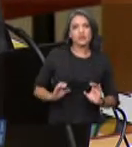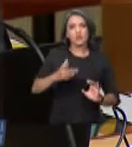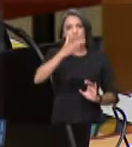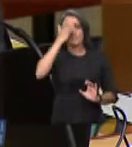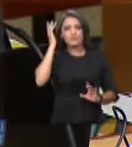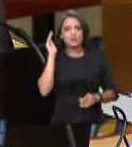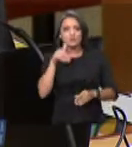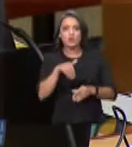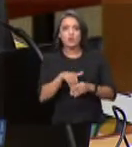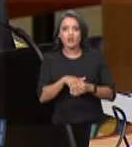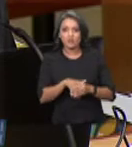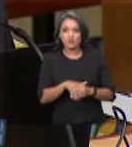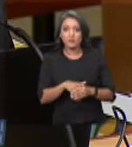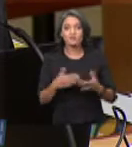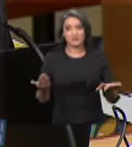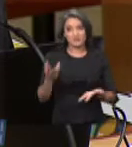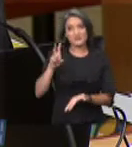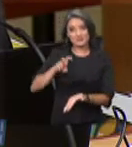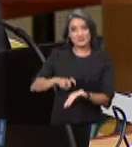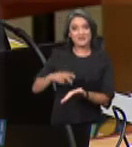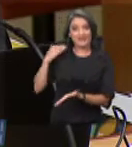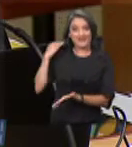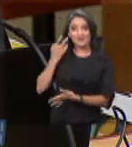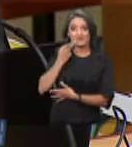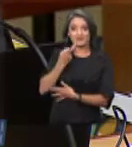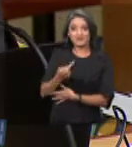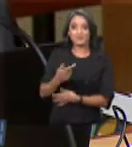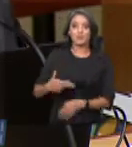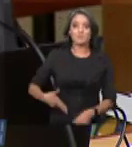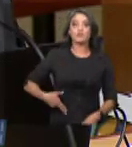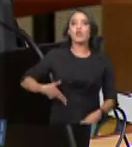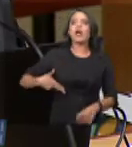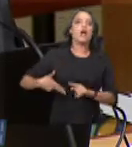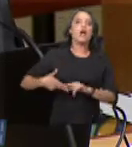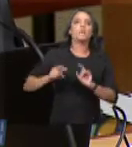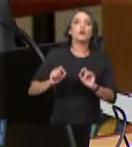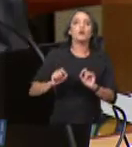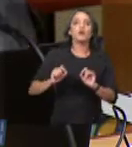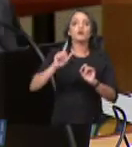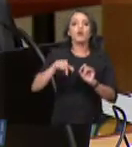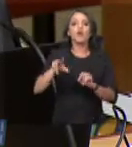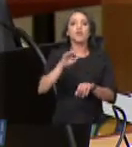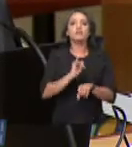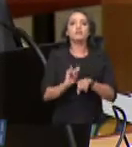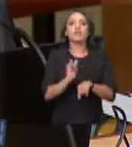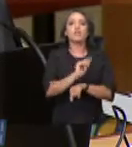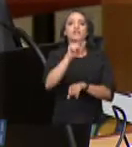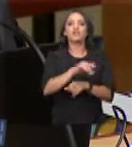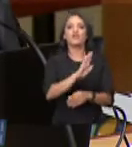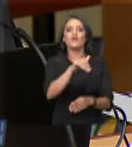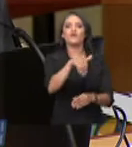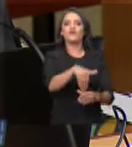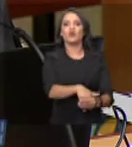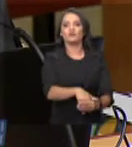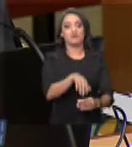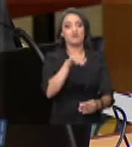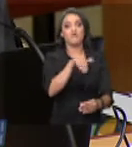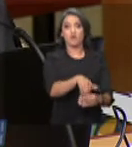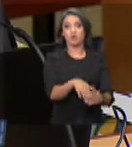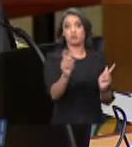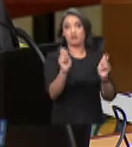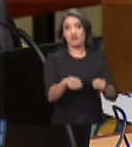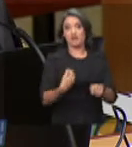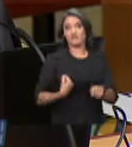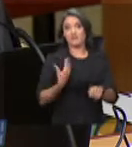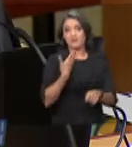eleitor como bem lembrou hoje pela manhã ministra Carmem Lúcio a arma é o voto é com essa arma que ele pode melhorar sua